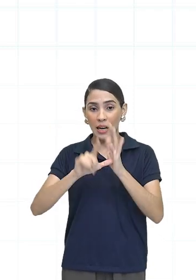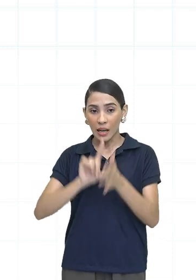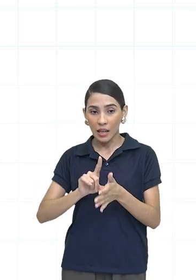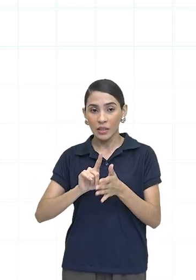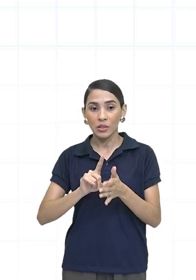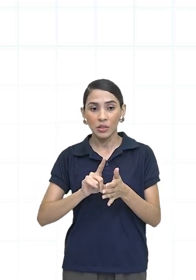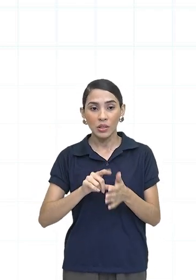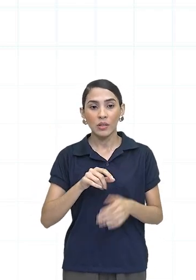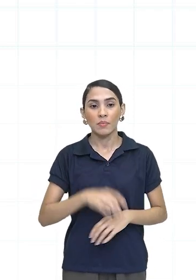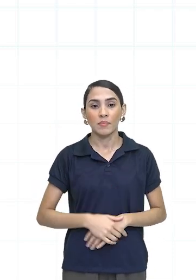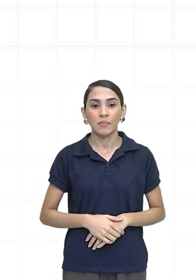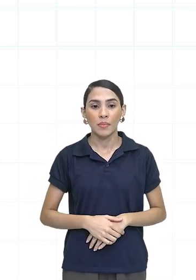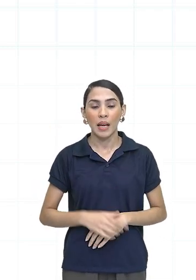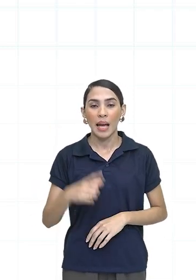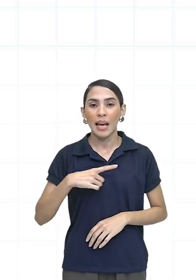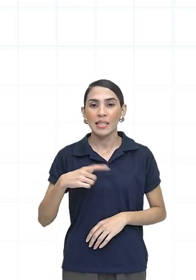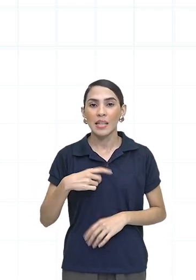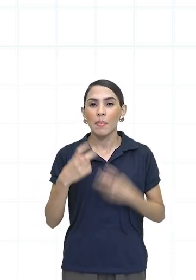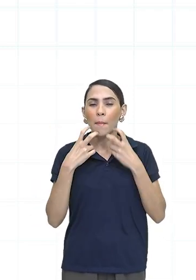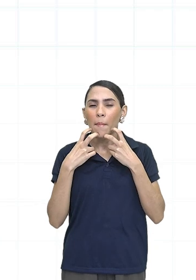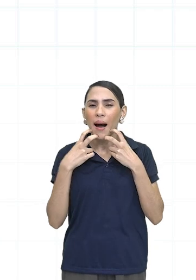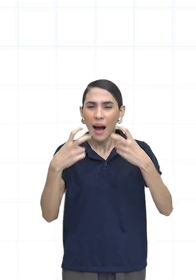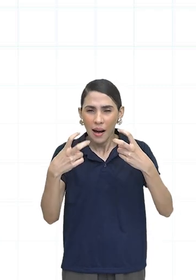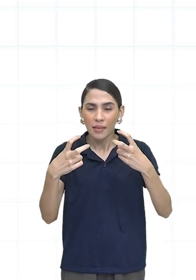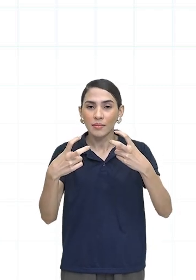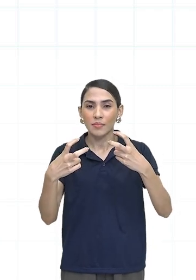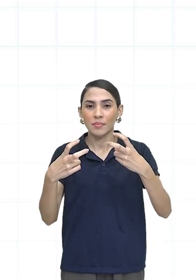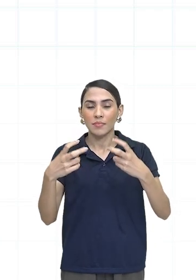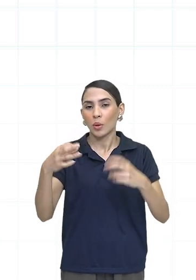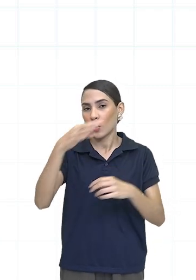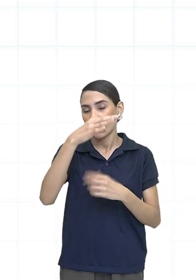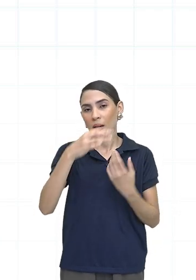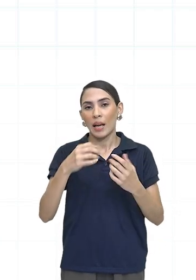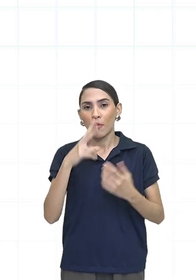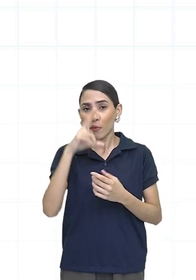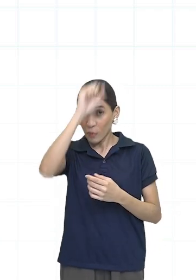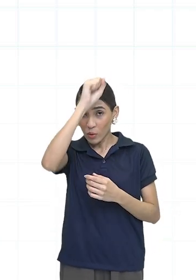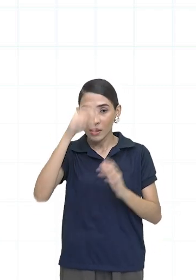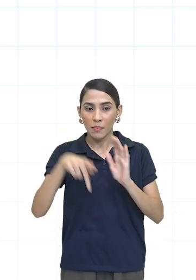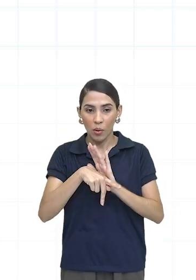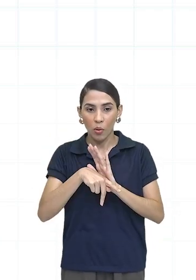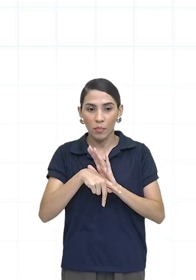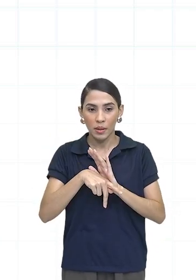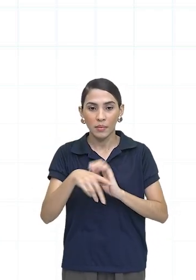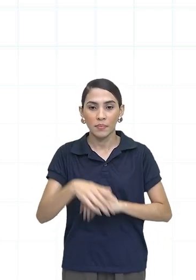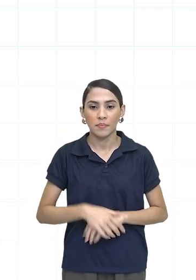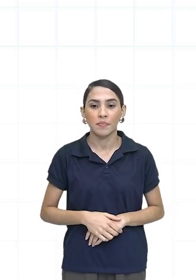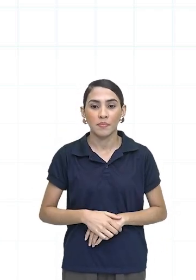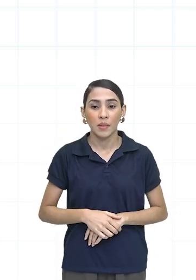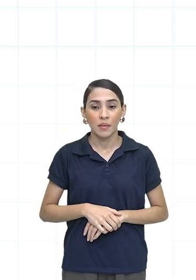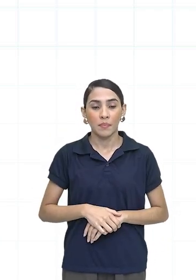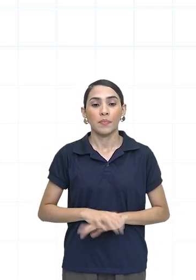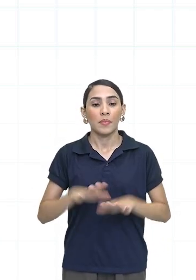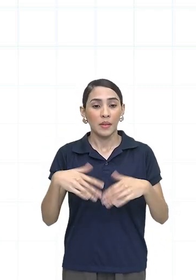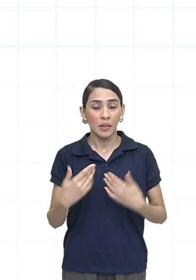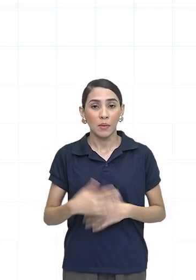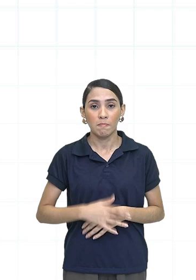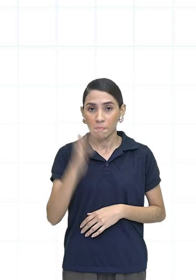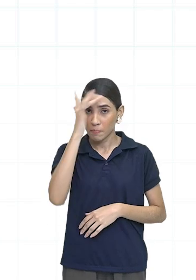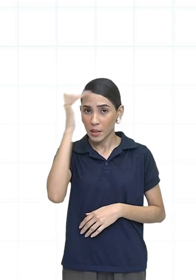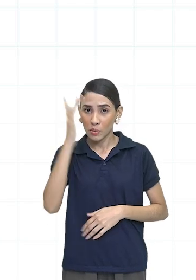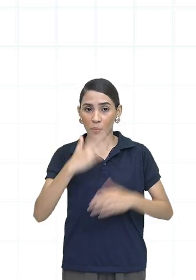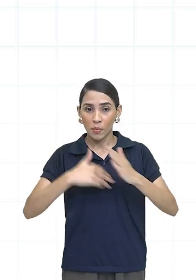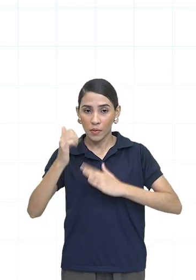ou seja, um grito que demonstre o espírito e a vontade do kenshi. Então, toda vez que o kendoka